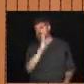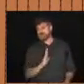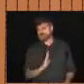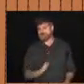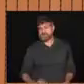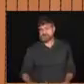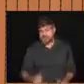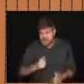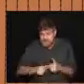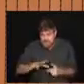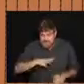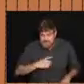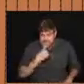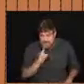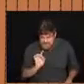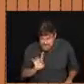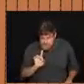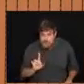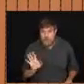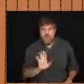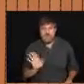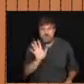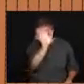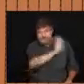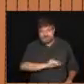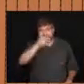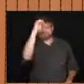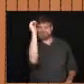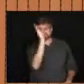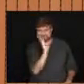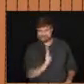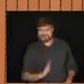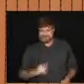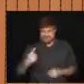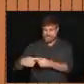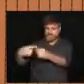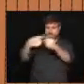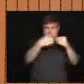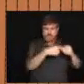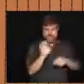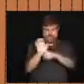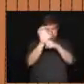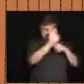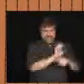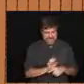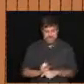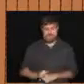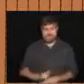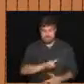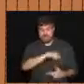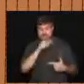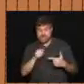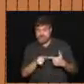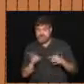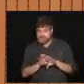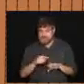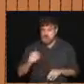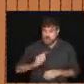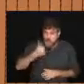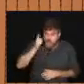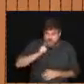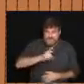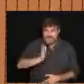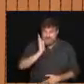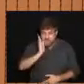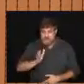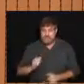não é um problema de Campinas, é um problema do Brasil inteiro. E o outro ponto, nós já conseguimos,